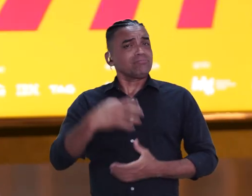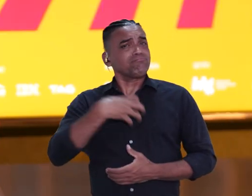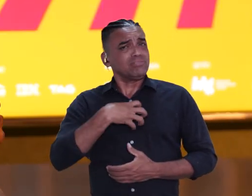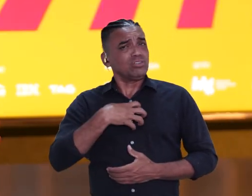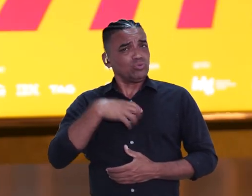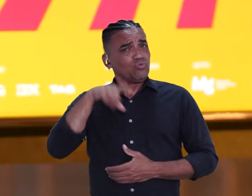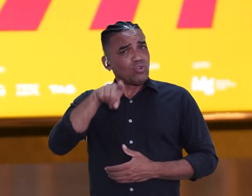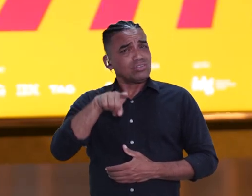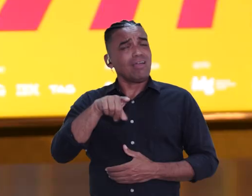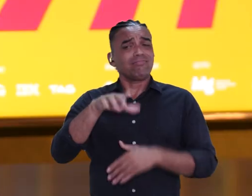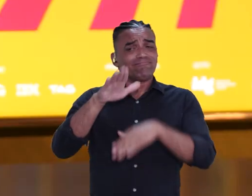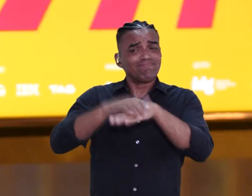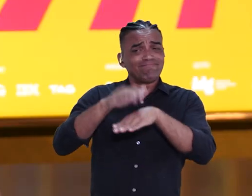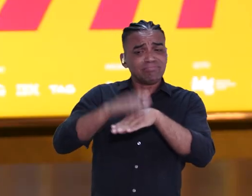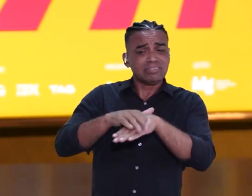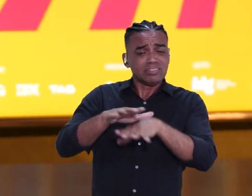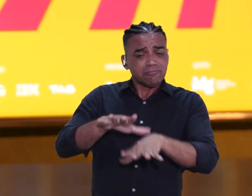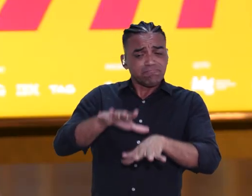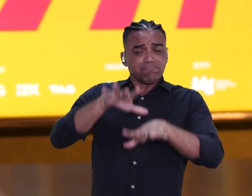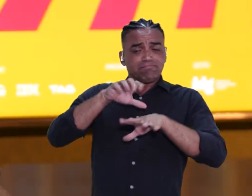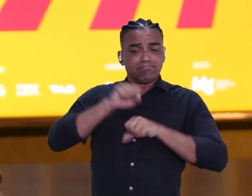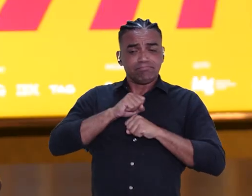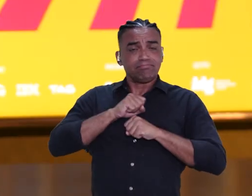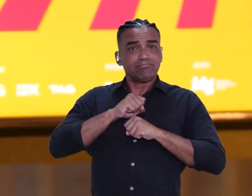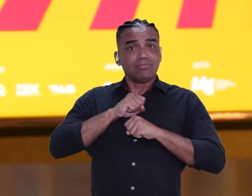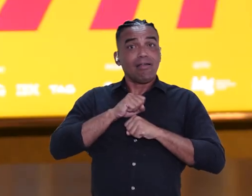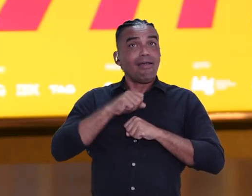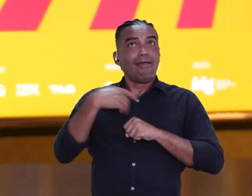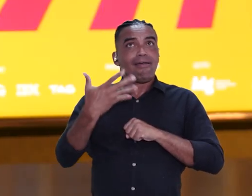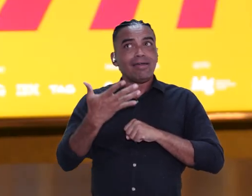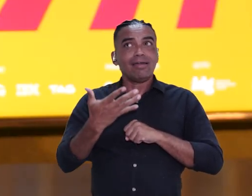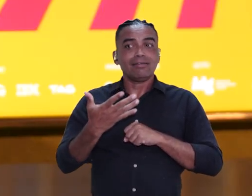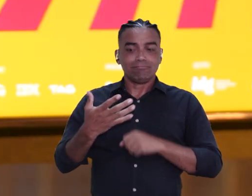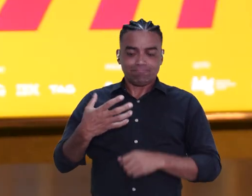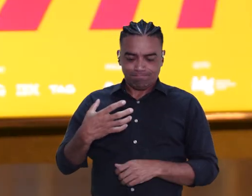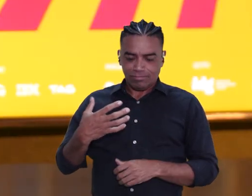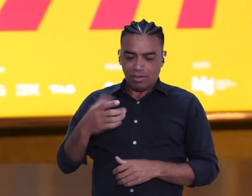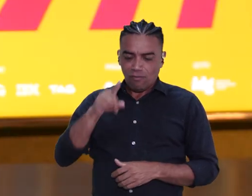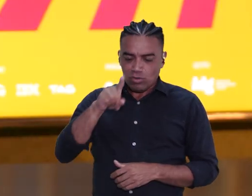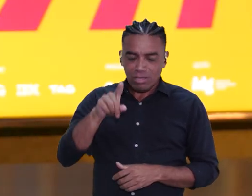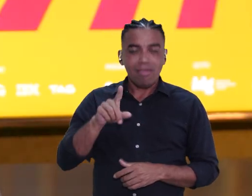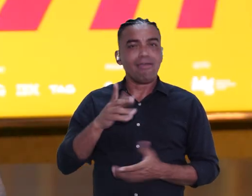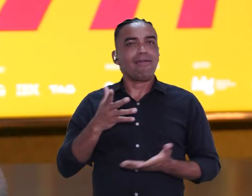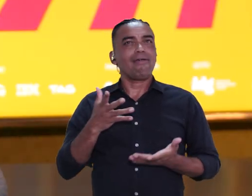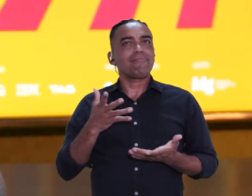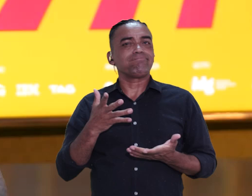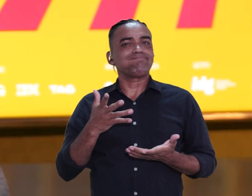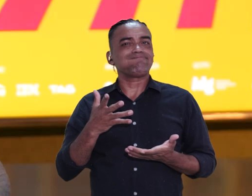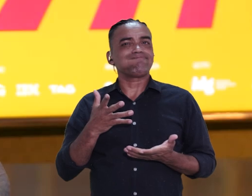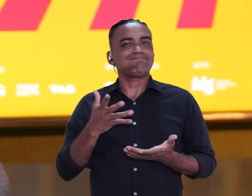de algum modo, tomar para si aquilo como algo que você